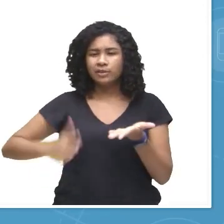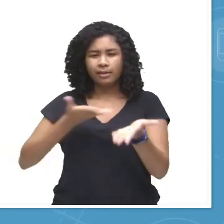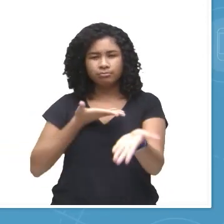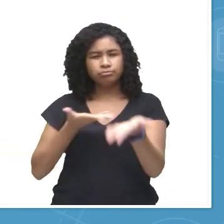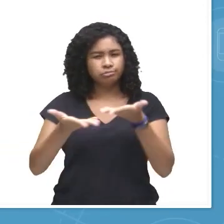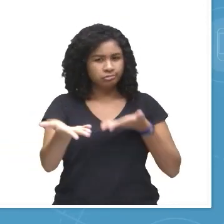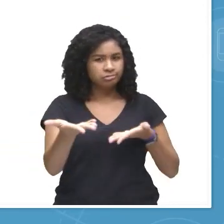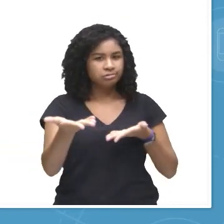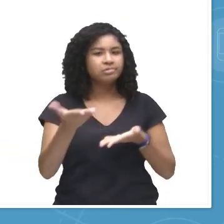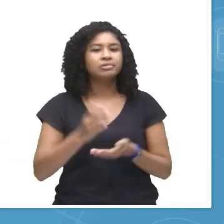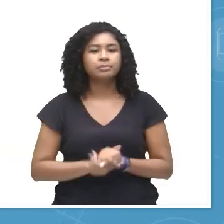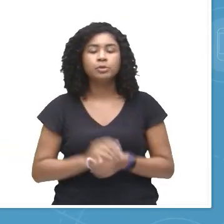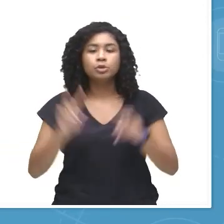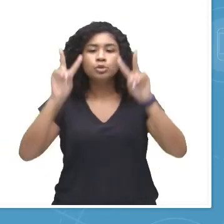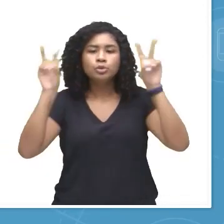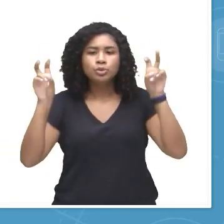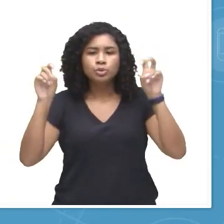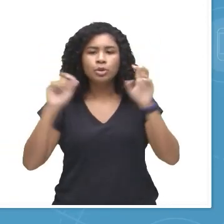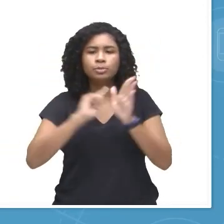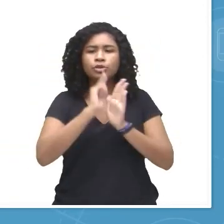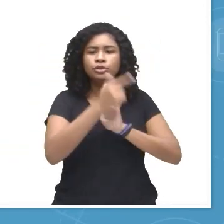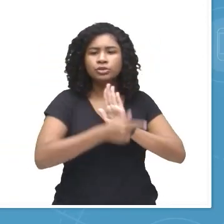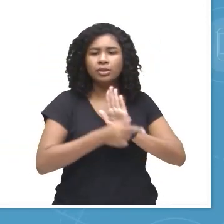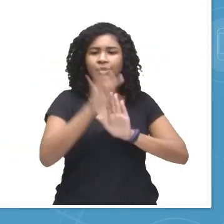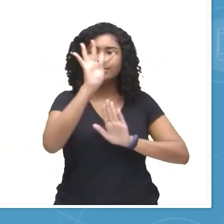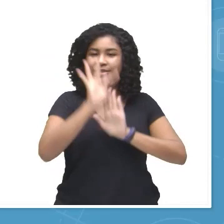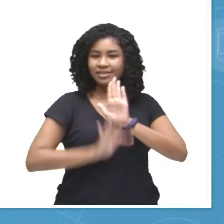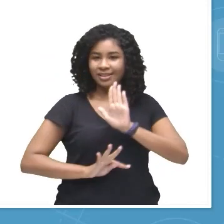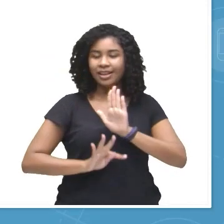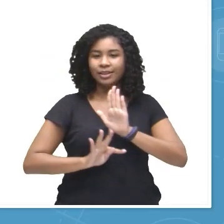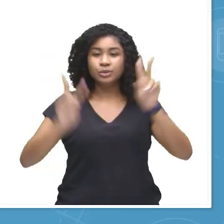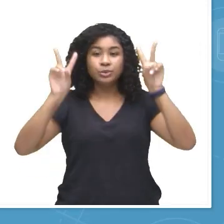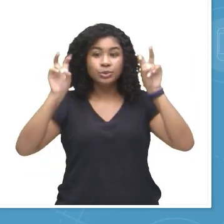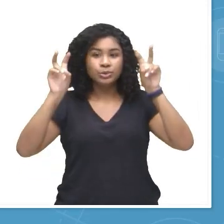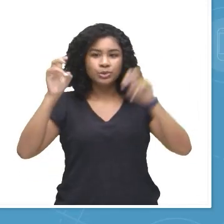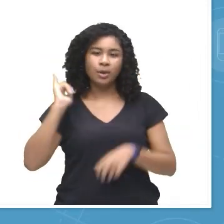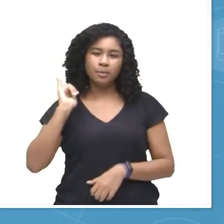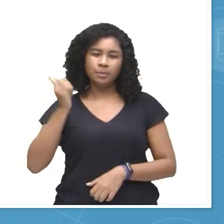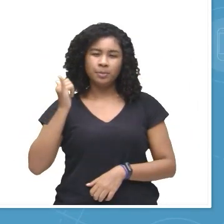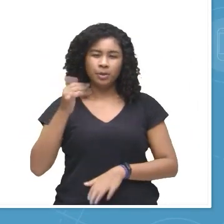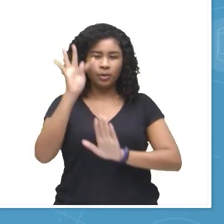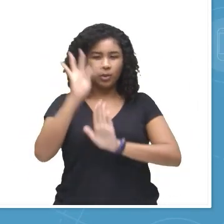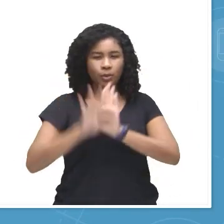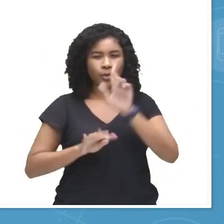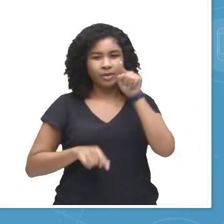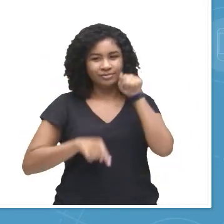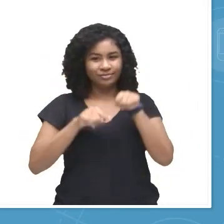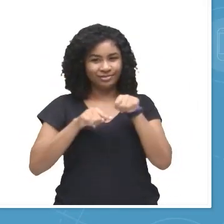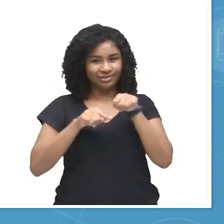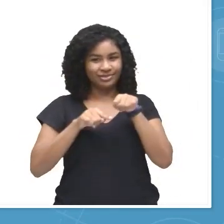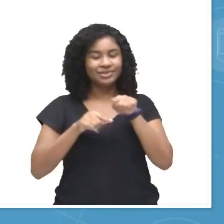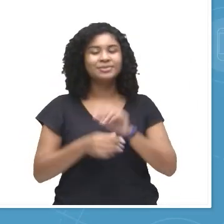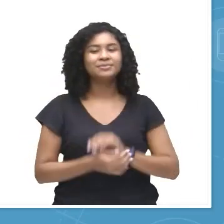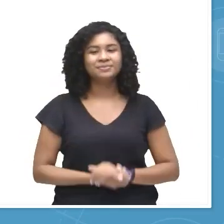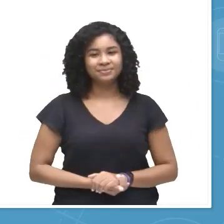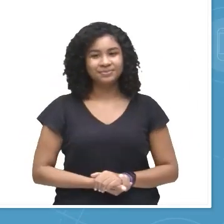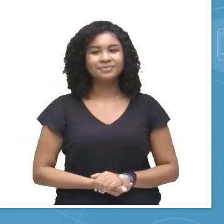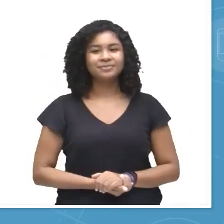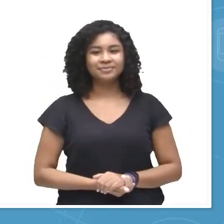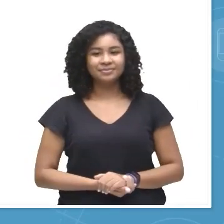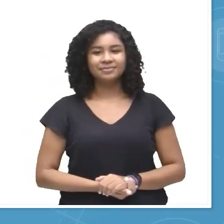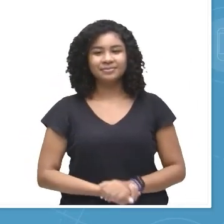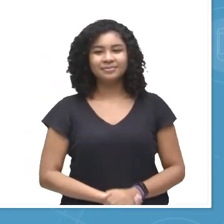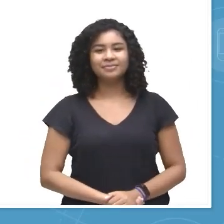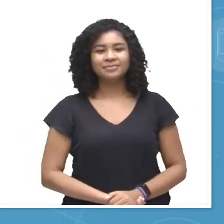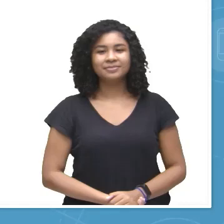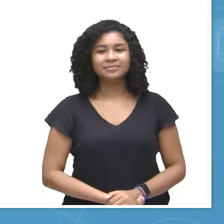atividade sobre o gênero textual que a gente estudou ontem, sobre mini-contos. Isso, o gênero textual que nós estudamos.